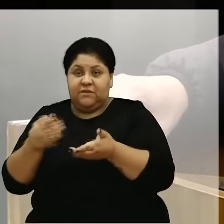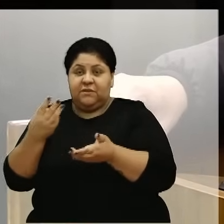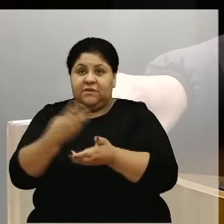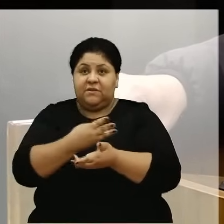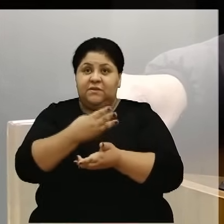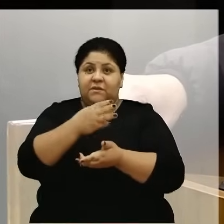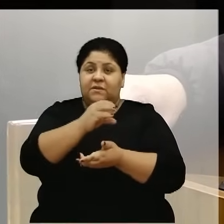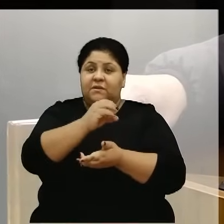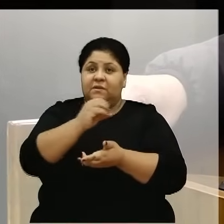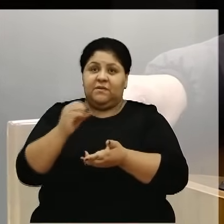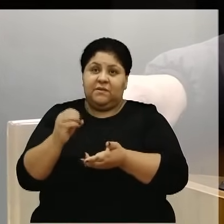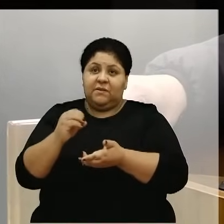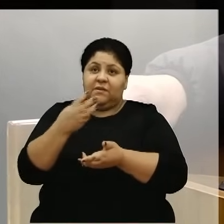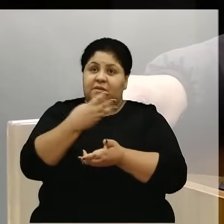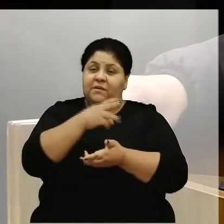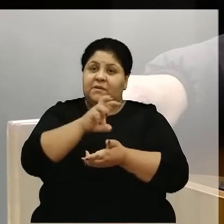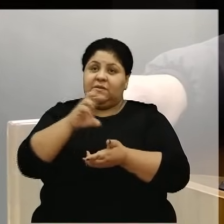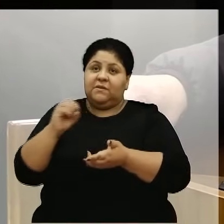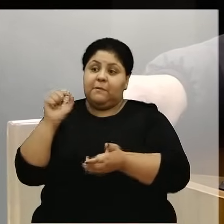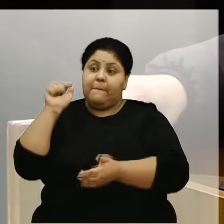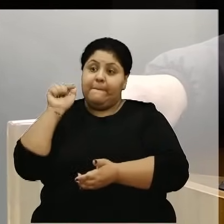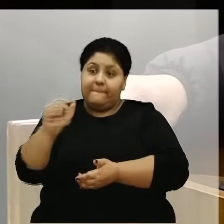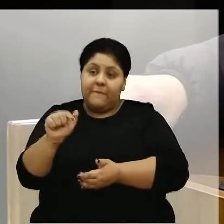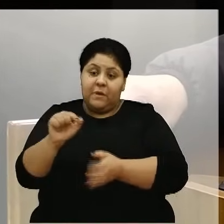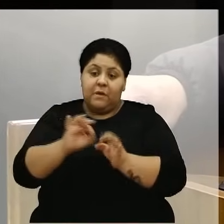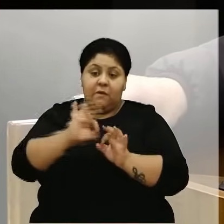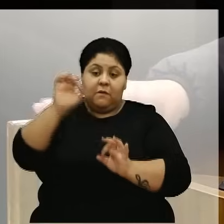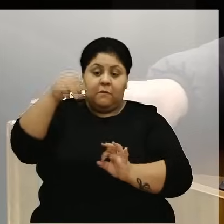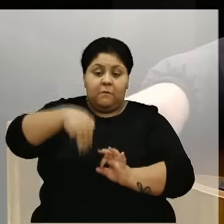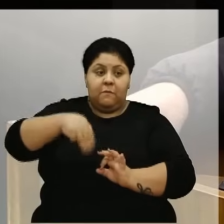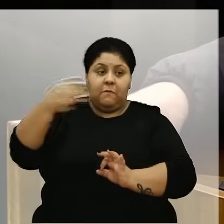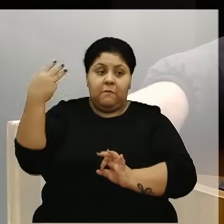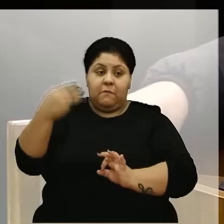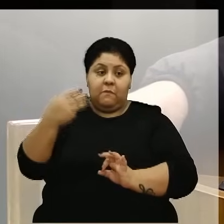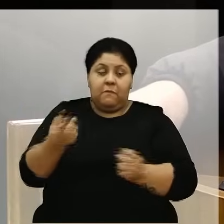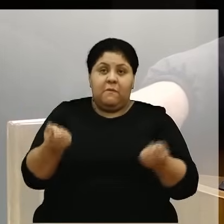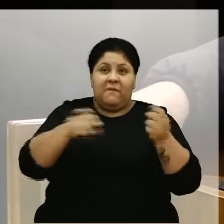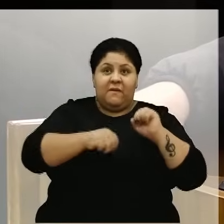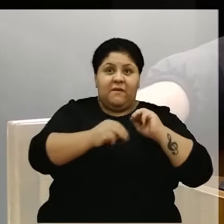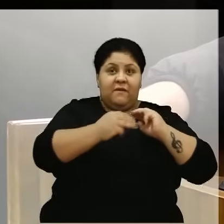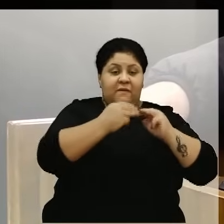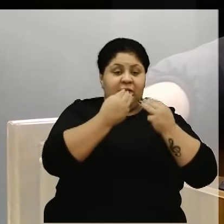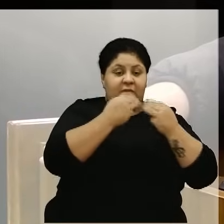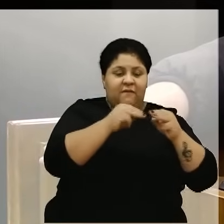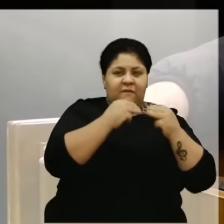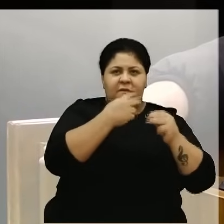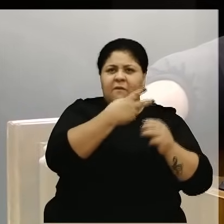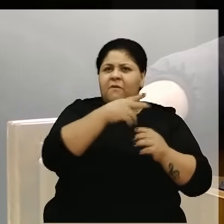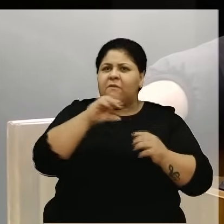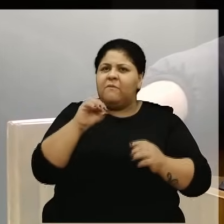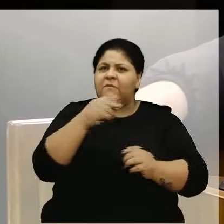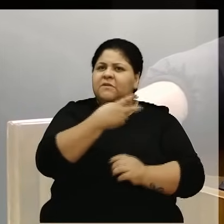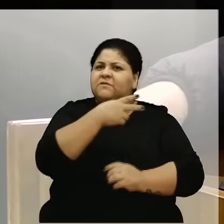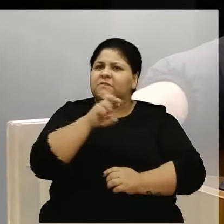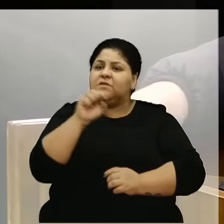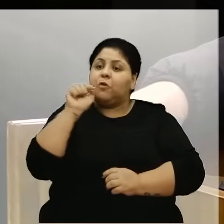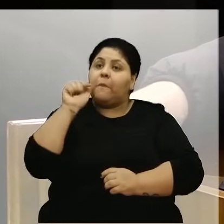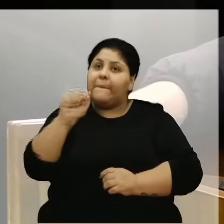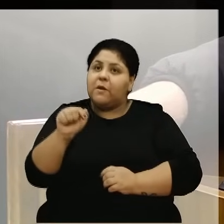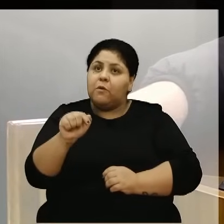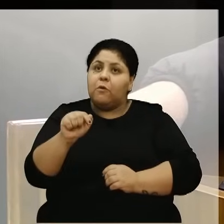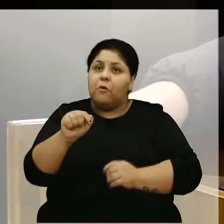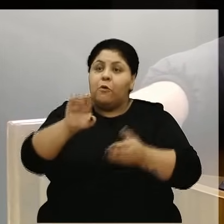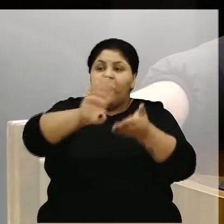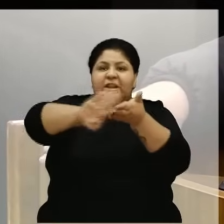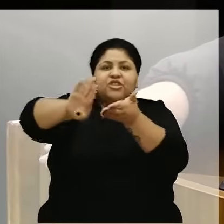e 350 mil metros cúbicos. Isso precisa, num caminhão normal, 20 a 25 mil caminhões para tirar esse material de